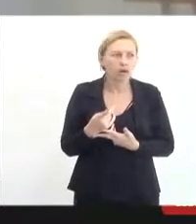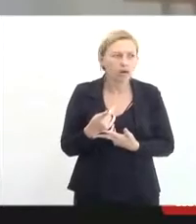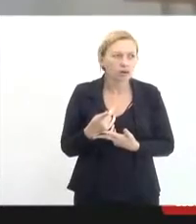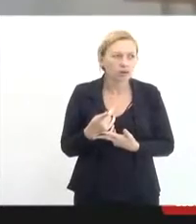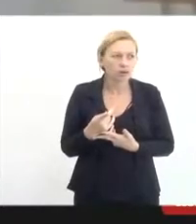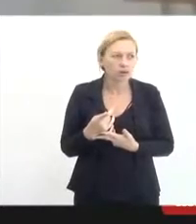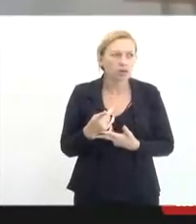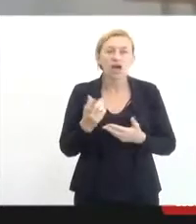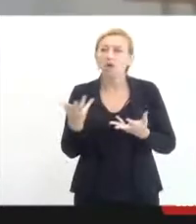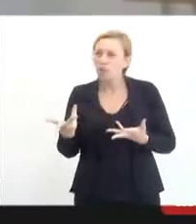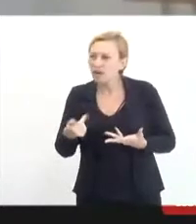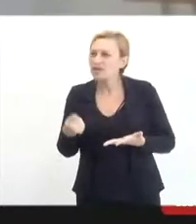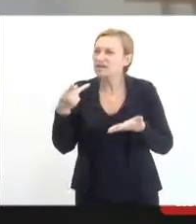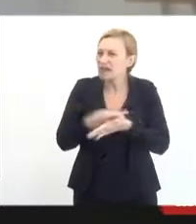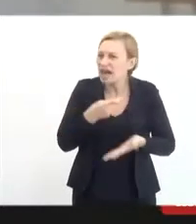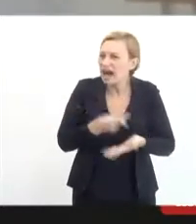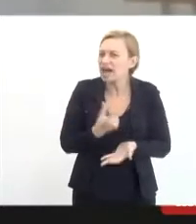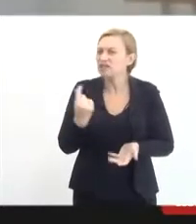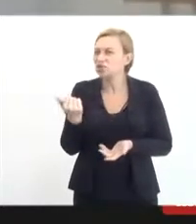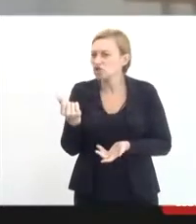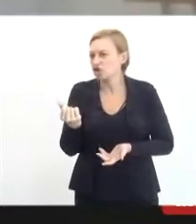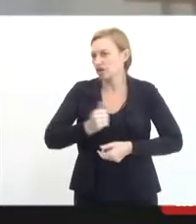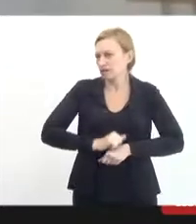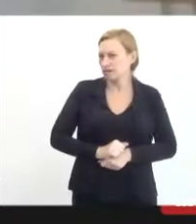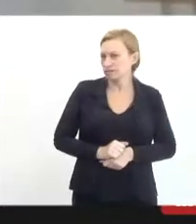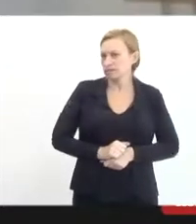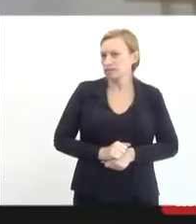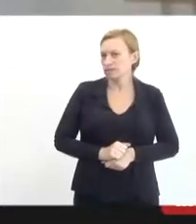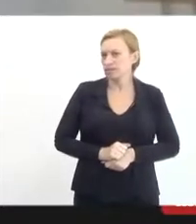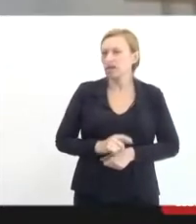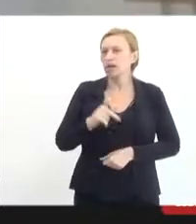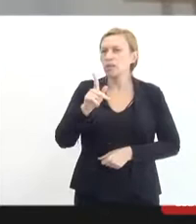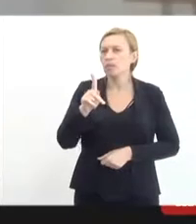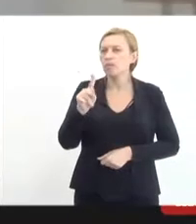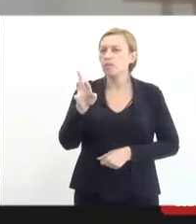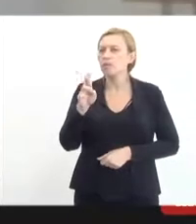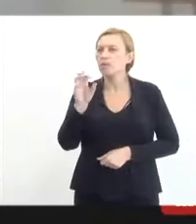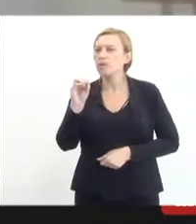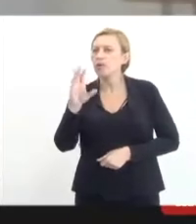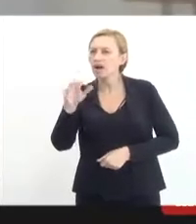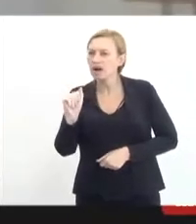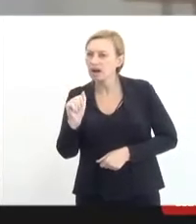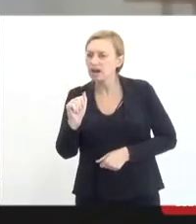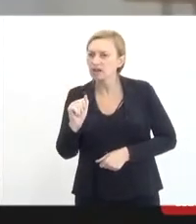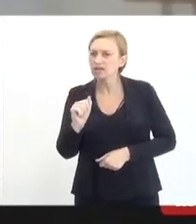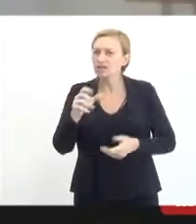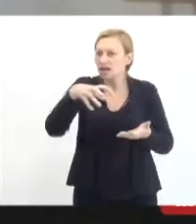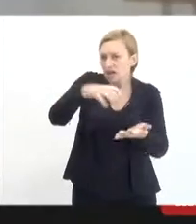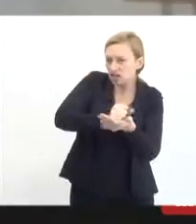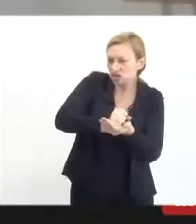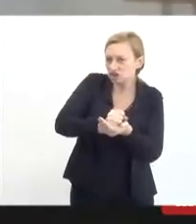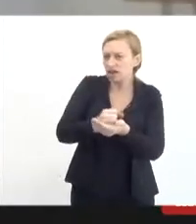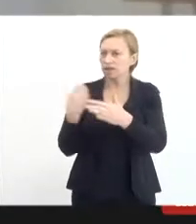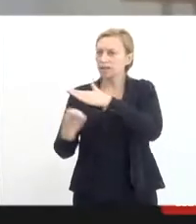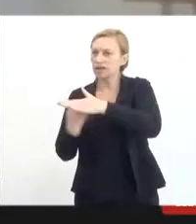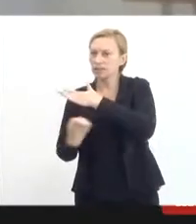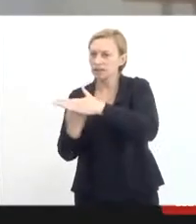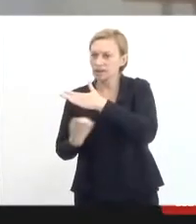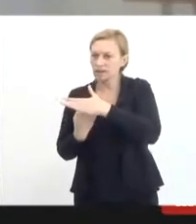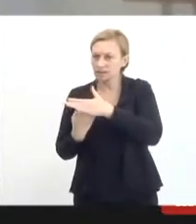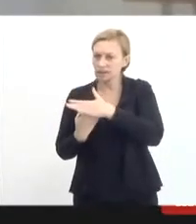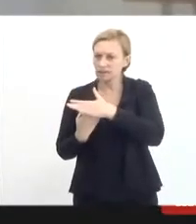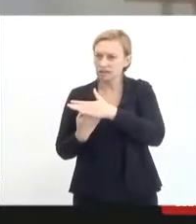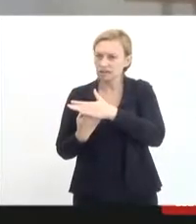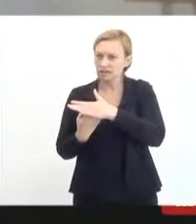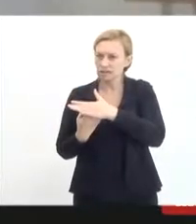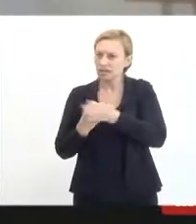a qualificação errada dos bens. Algumas dessas brocas foram registradas pela empresa como bens do ativo